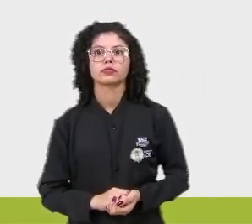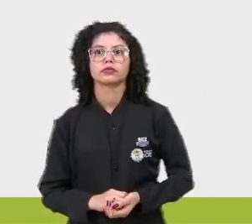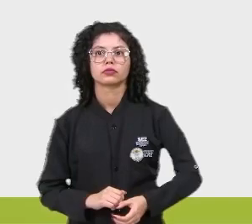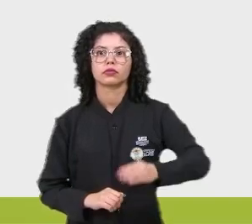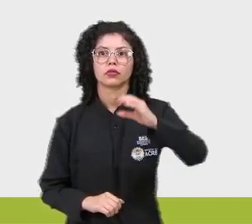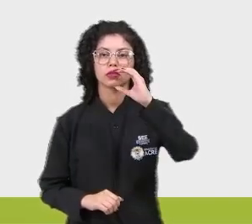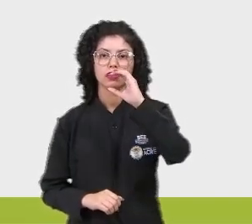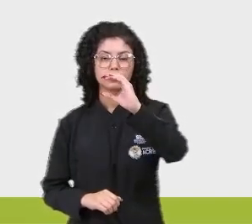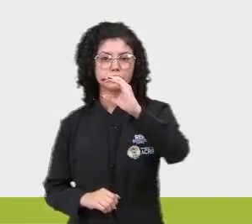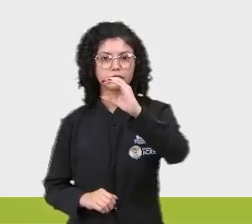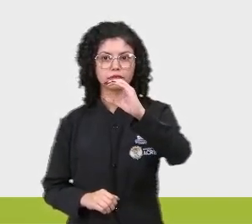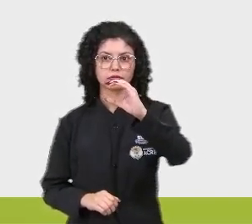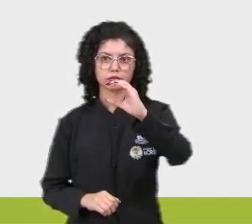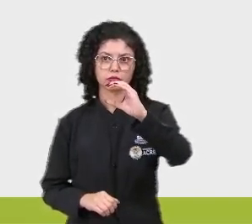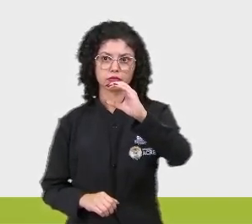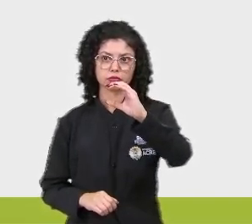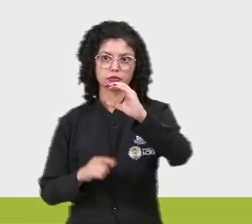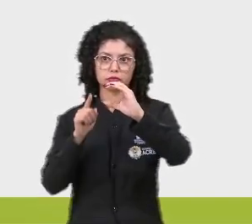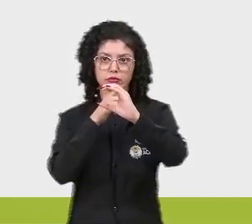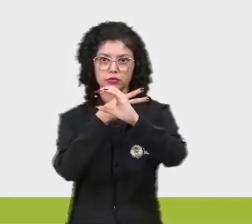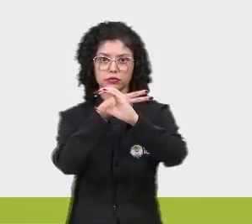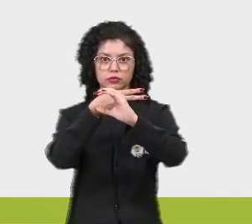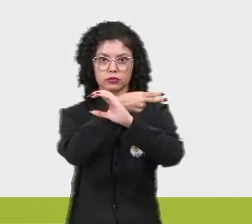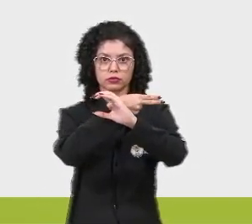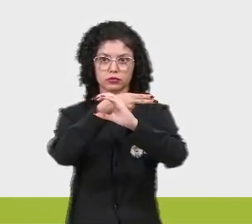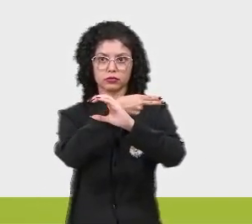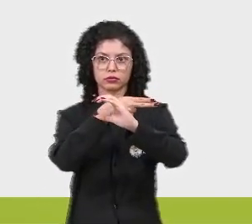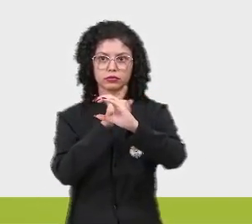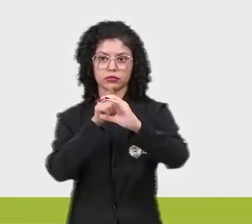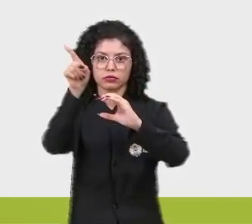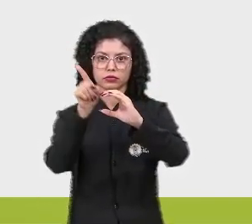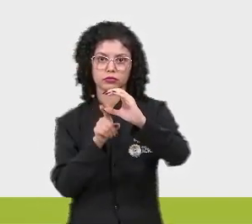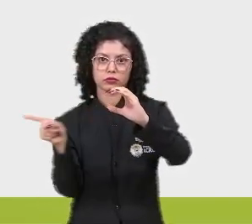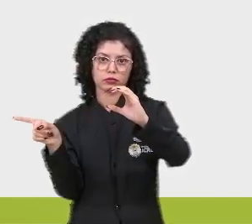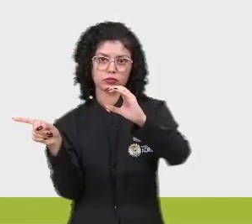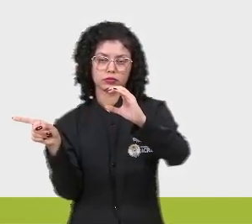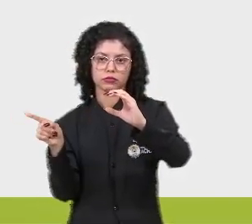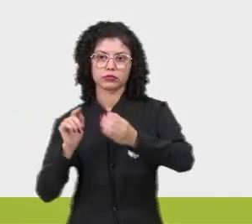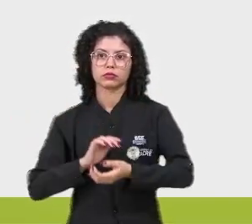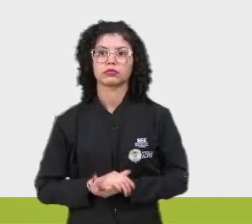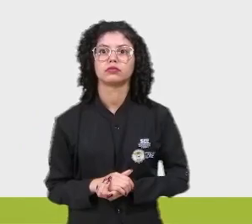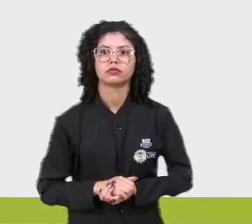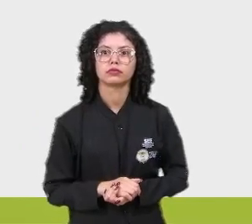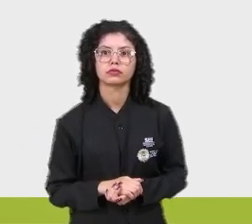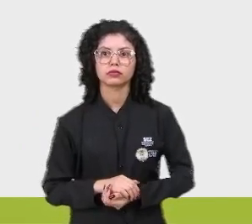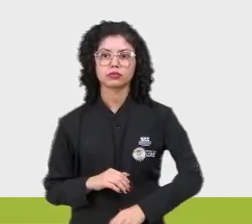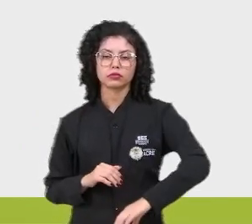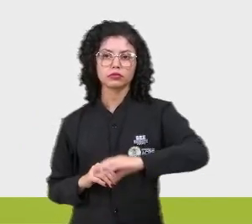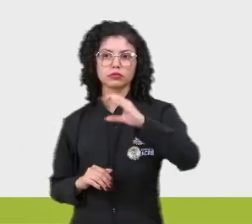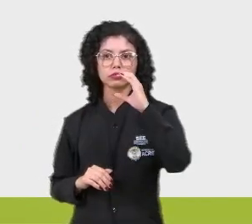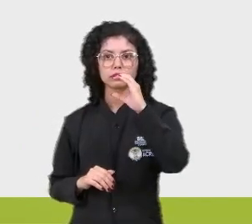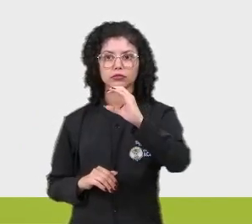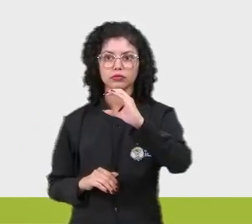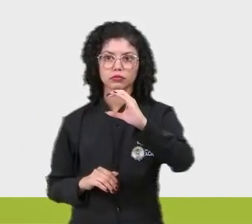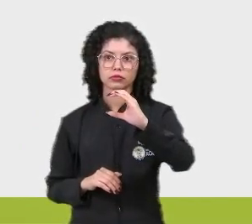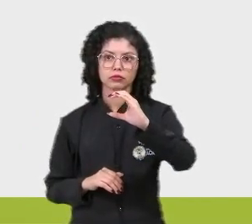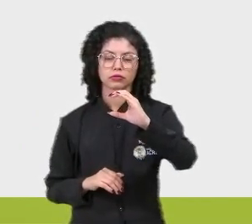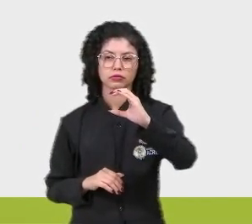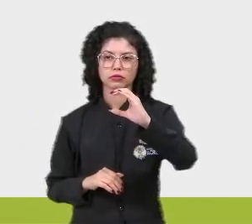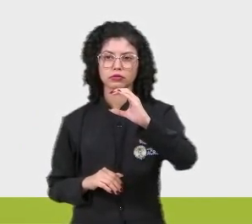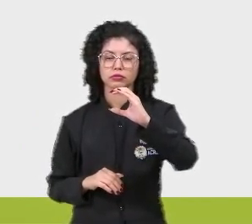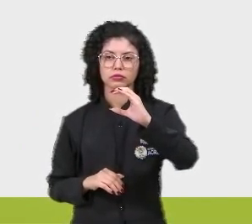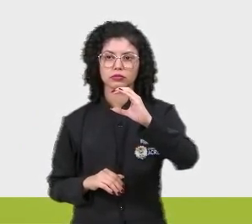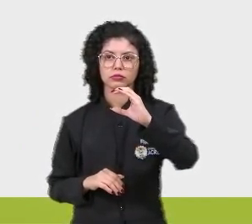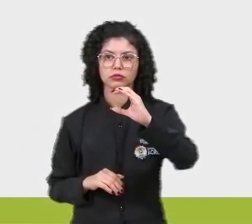tenho o carbono fazendo uma ligação dupla e 2 ligações simples. E no terceiro exemplo, eu vou ter